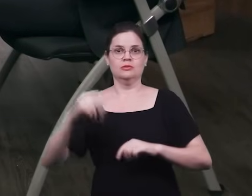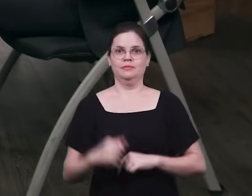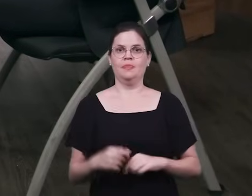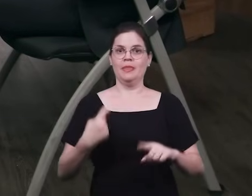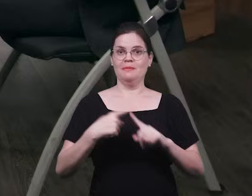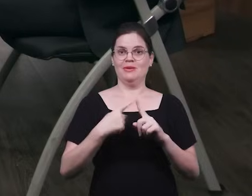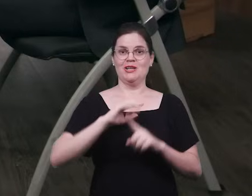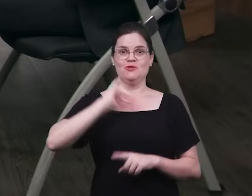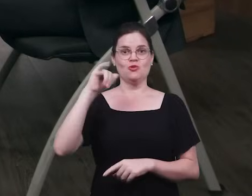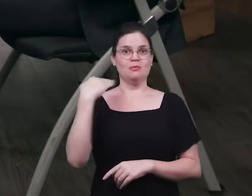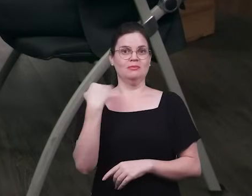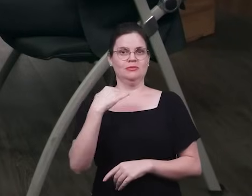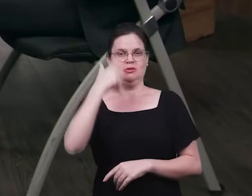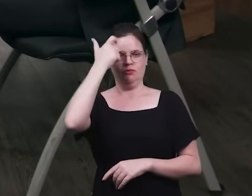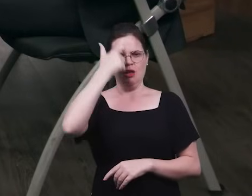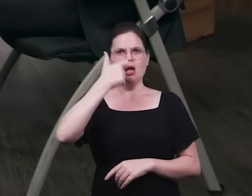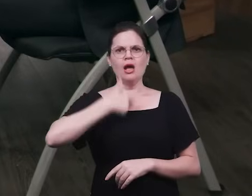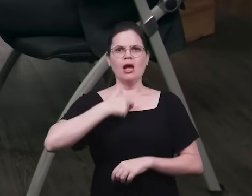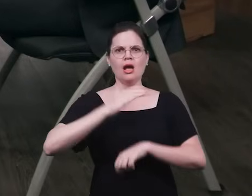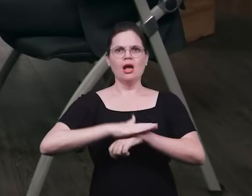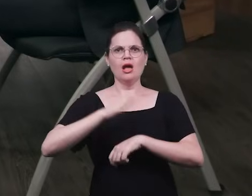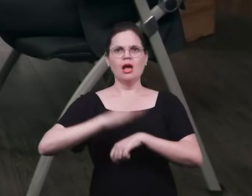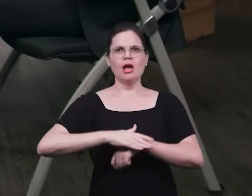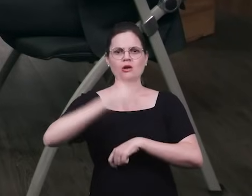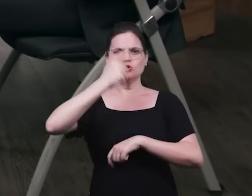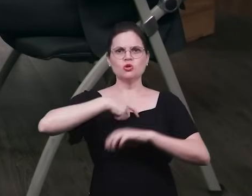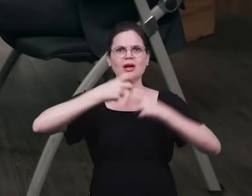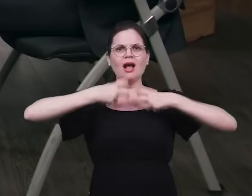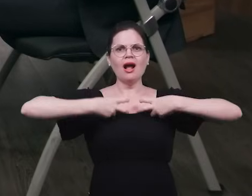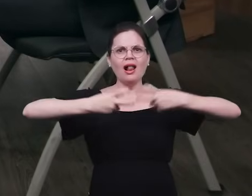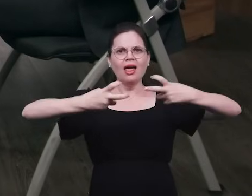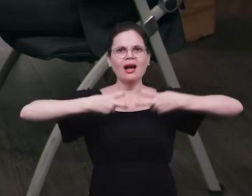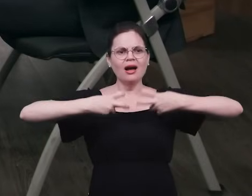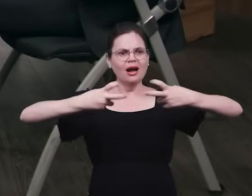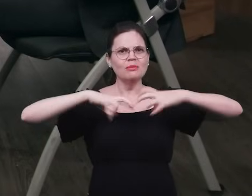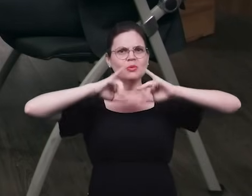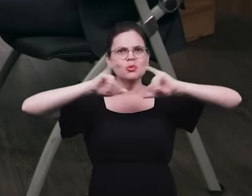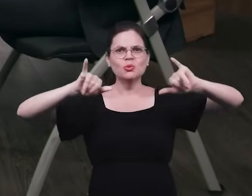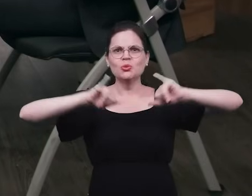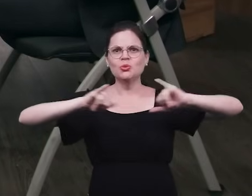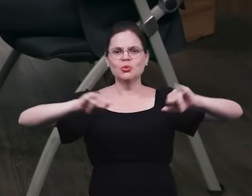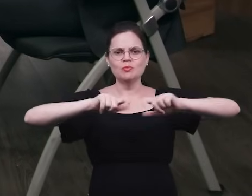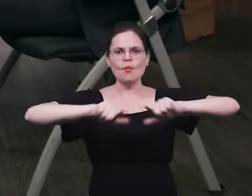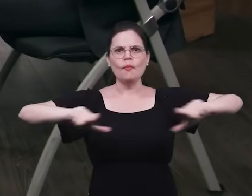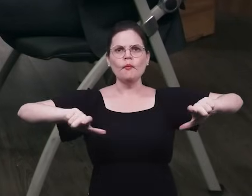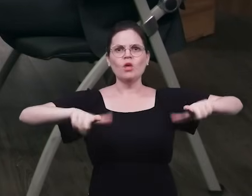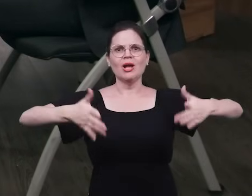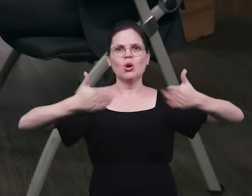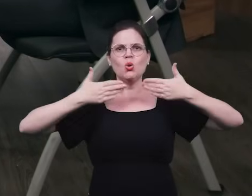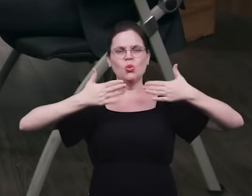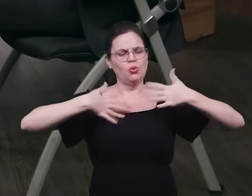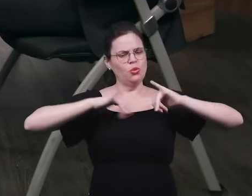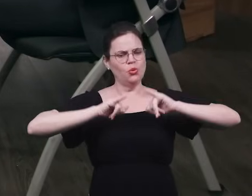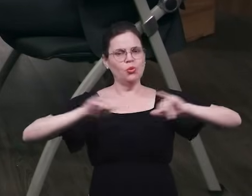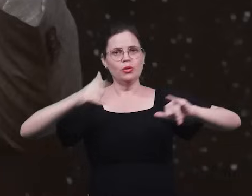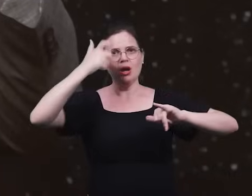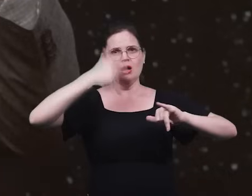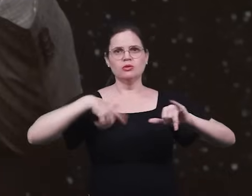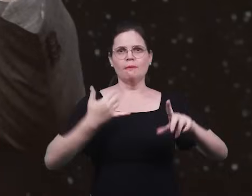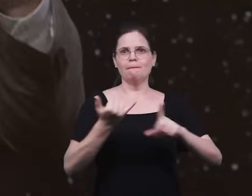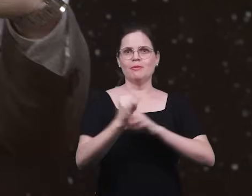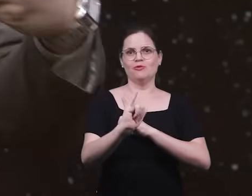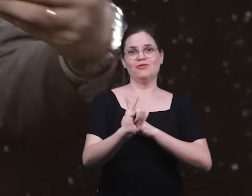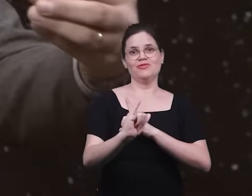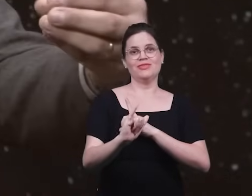Que Clama No Deserto ou seja ele estava dizendo o qu que era voz a profecia a voz naquele